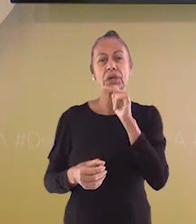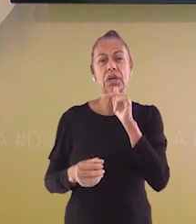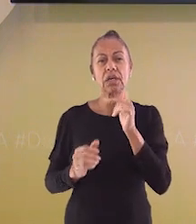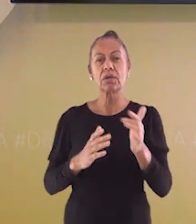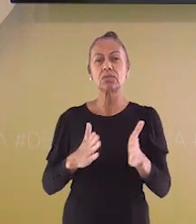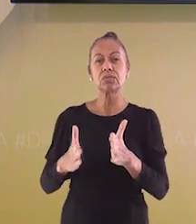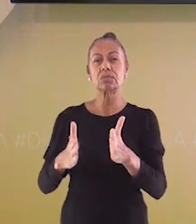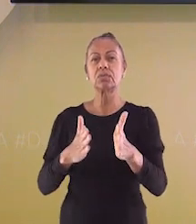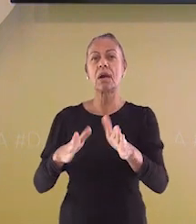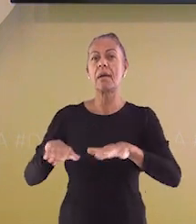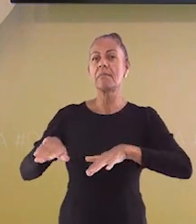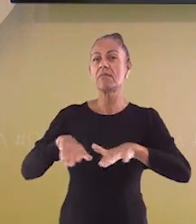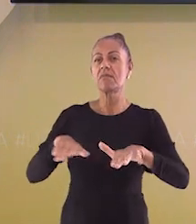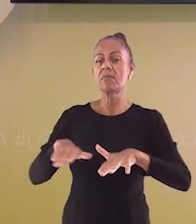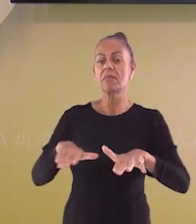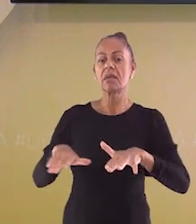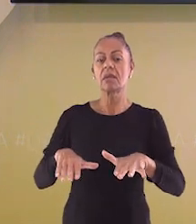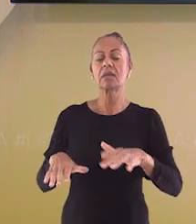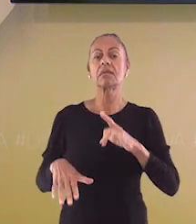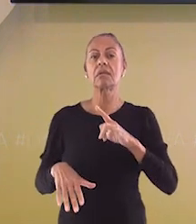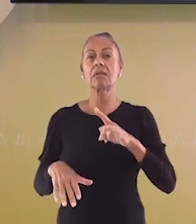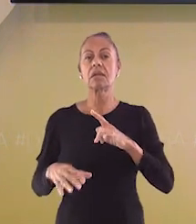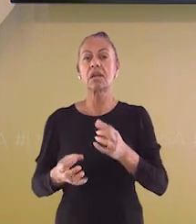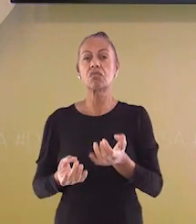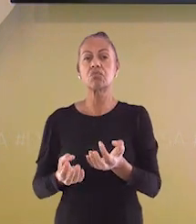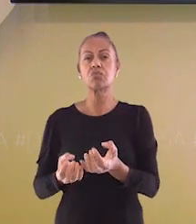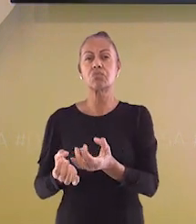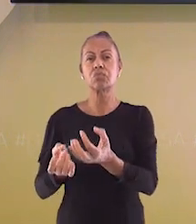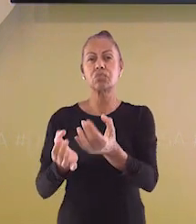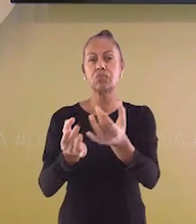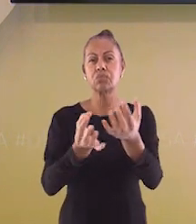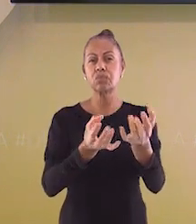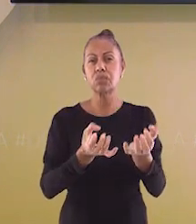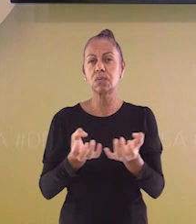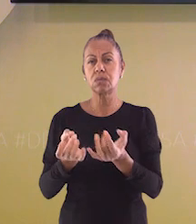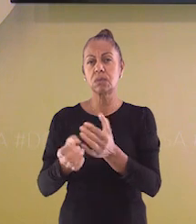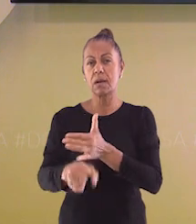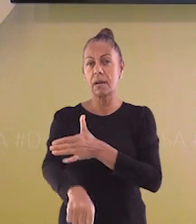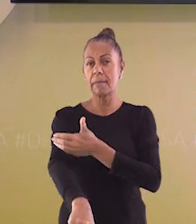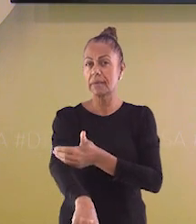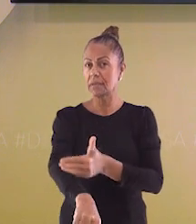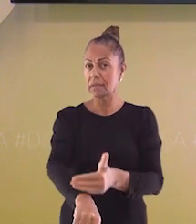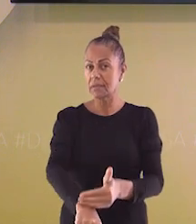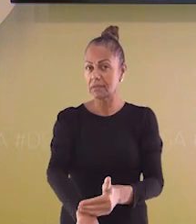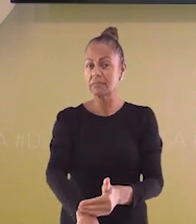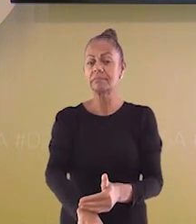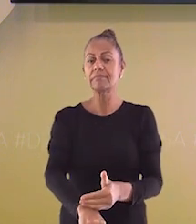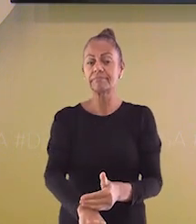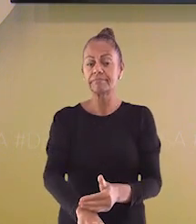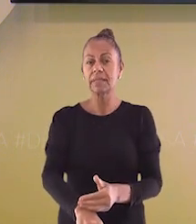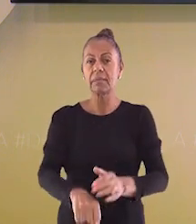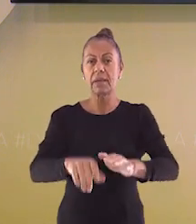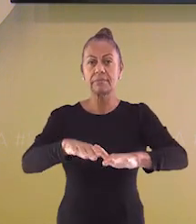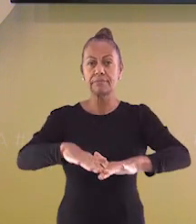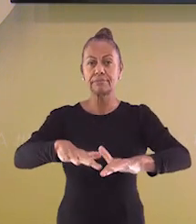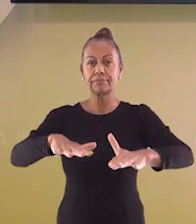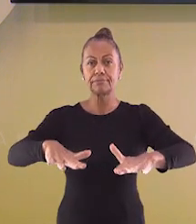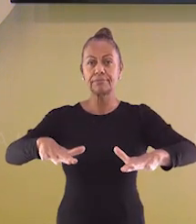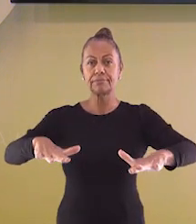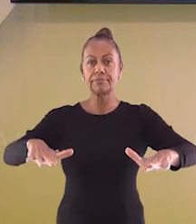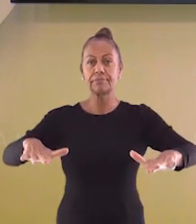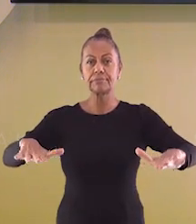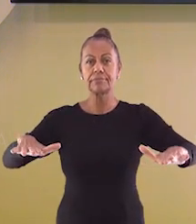então, que está em movimento o tempo todo, a gente sabe que movimento, quando tem sabão, faz espuma. E essa espuma também cobre a